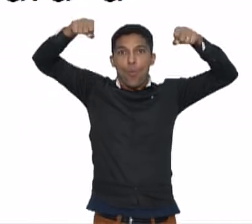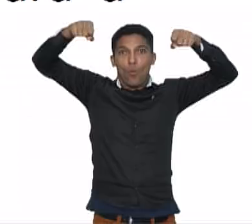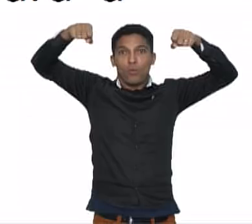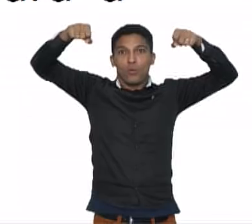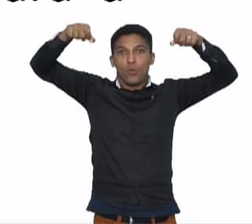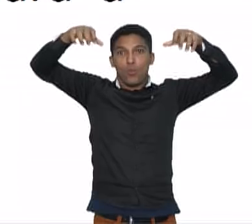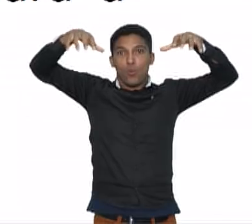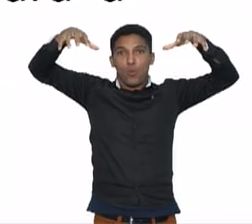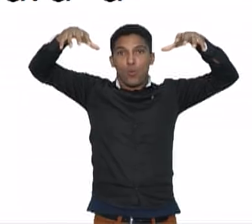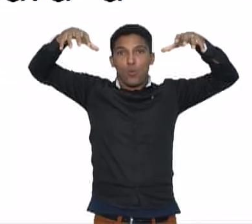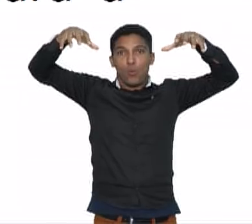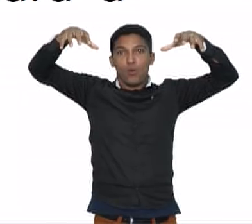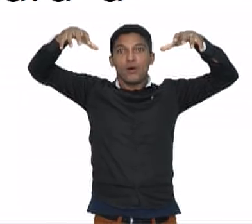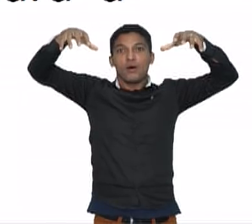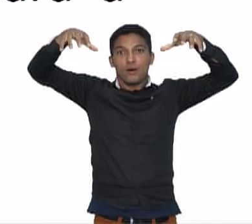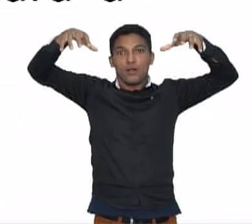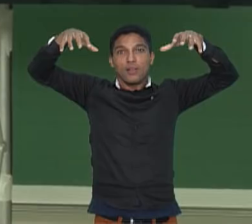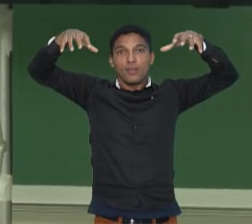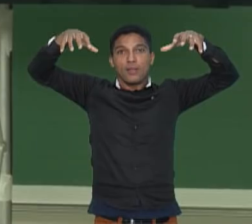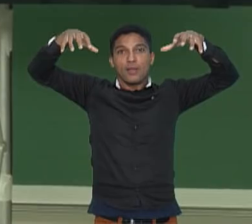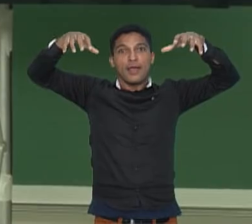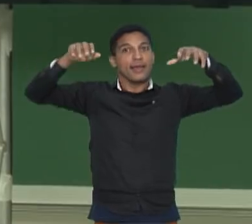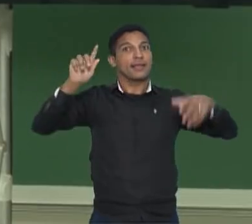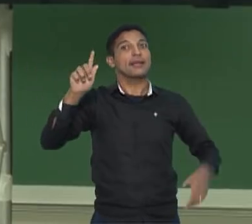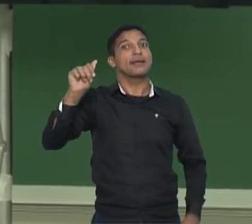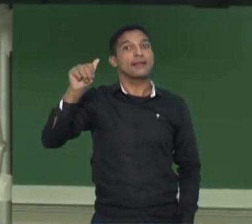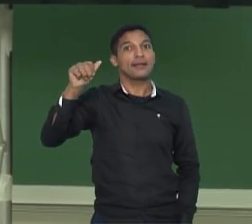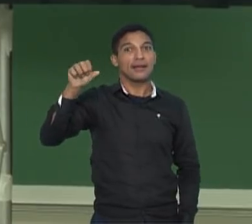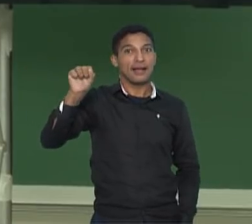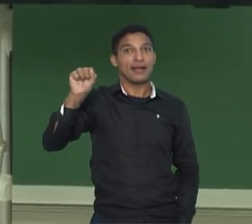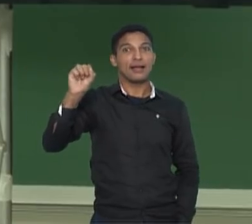Ainda está na fase do estado gasoso.